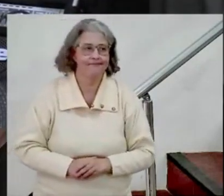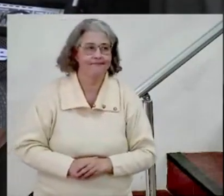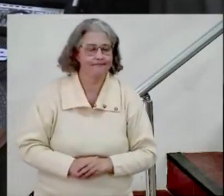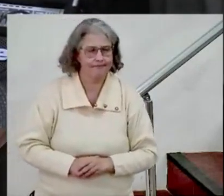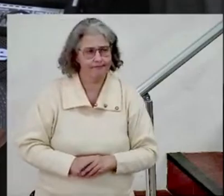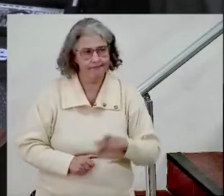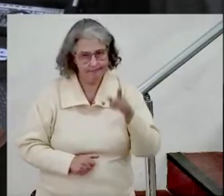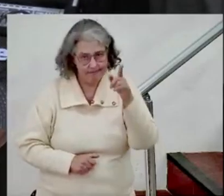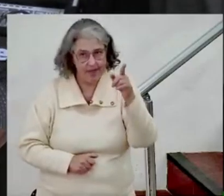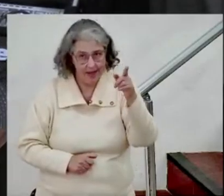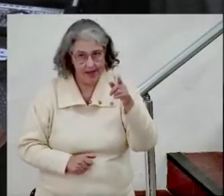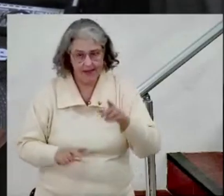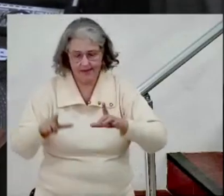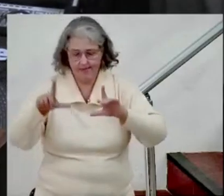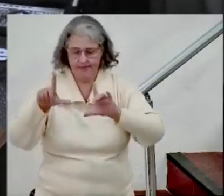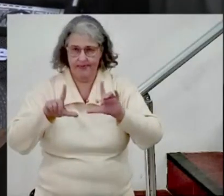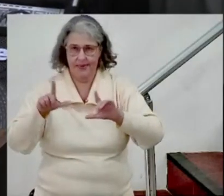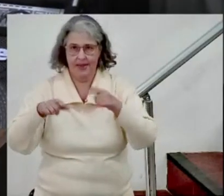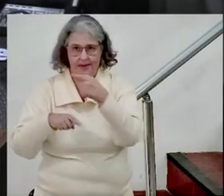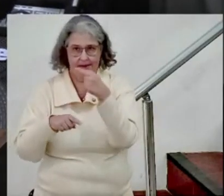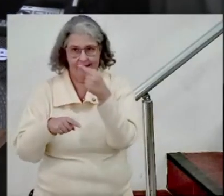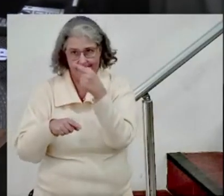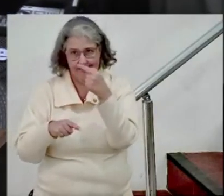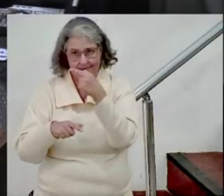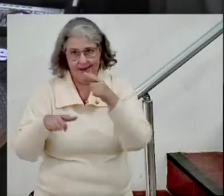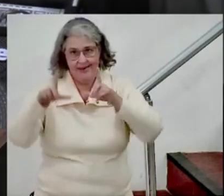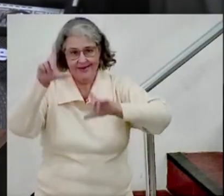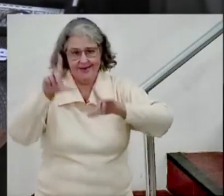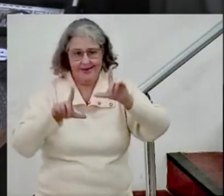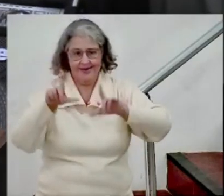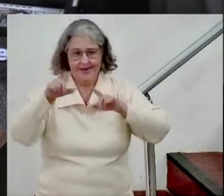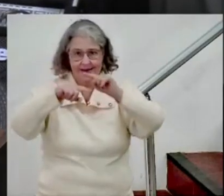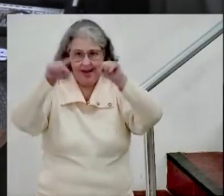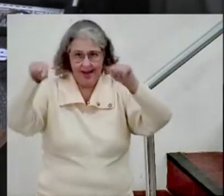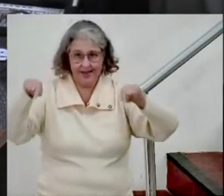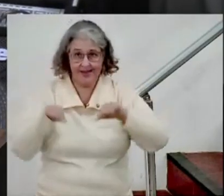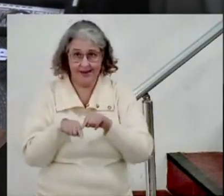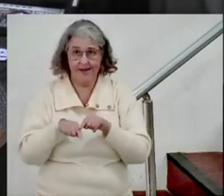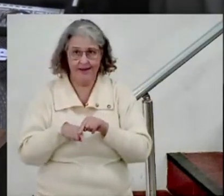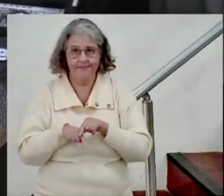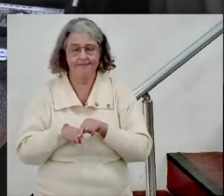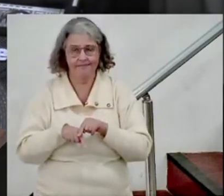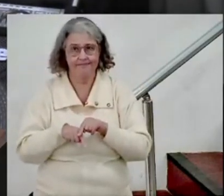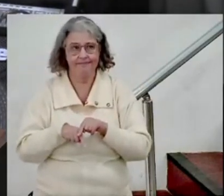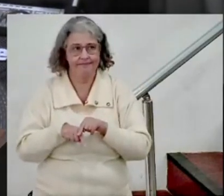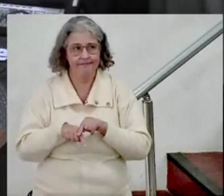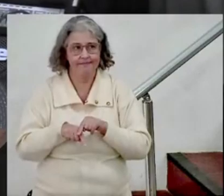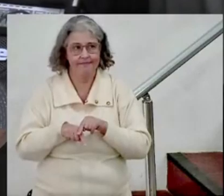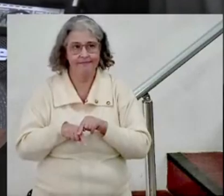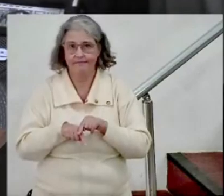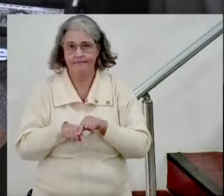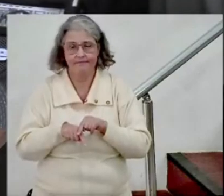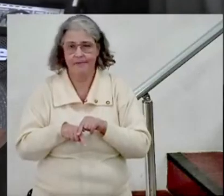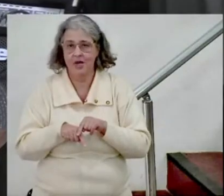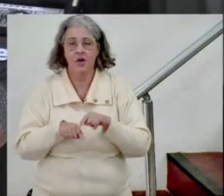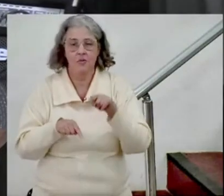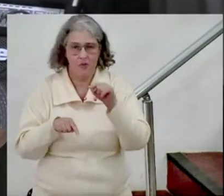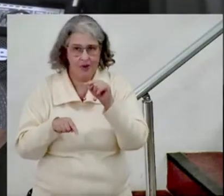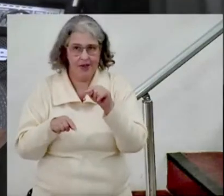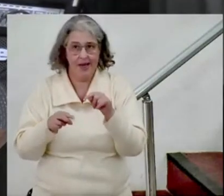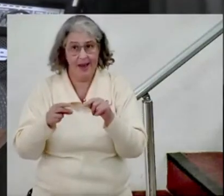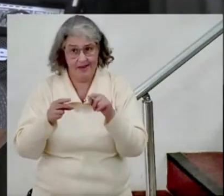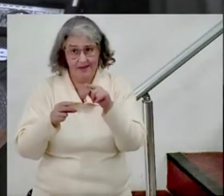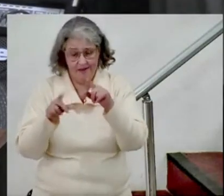Essa é a sala, quando ainda estava em pé, sem ser destruída pelo Estado Islâmico. Essa foto não pode ser tirada novamente, ela é antiga,